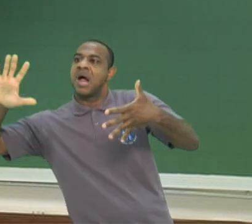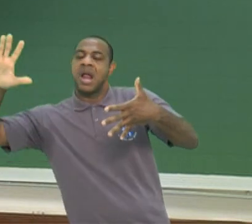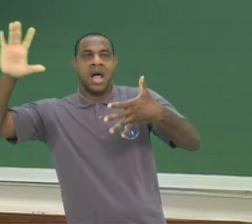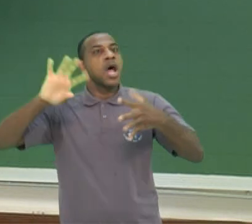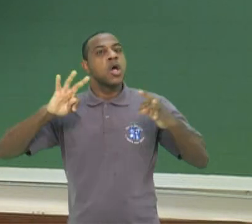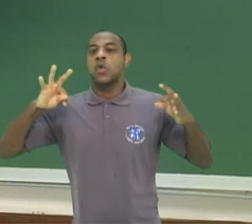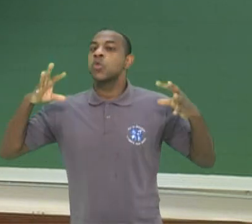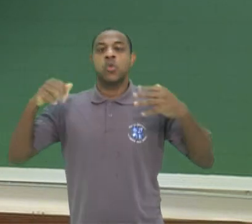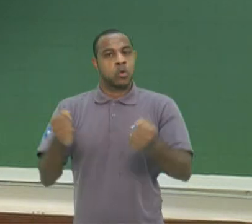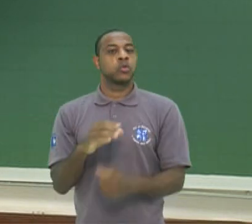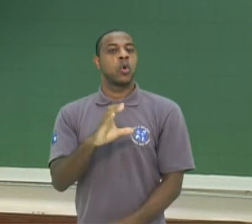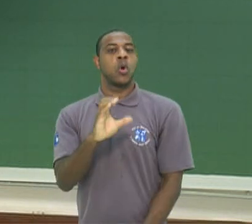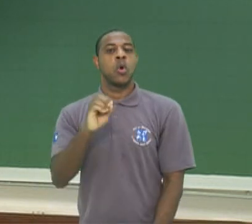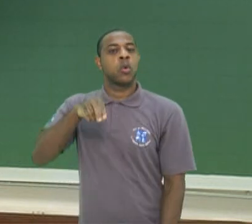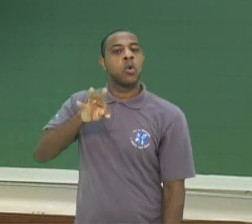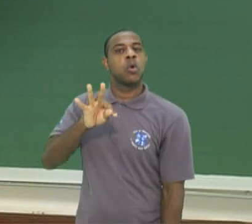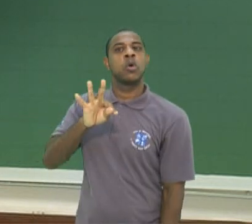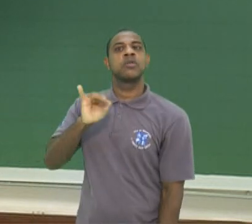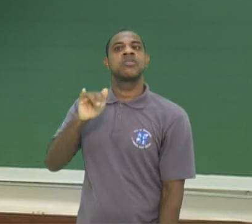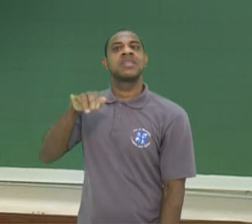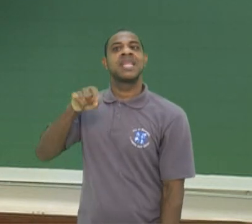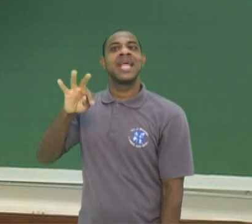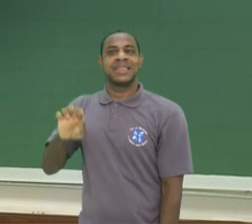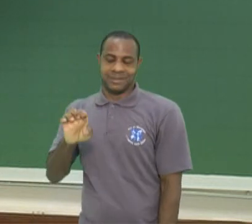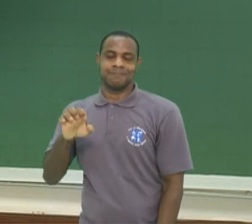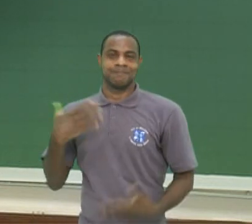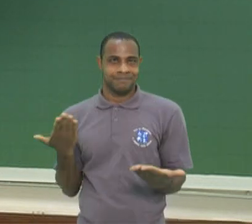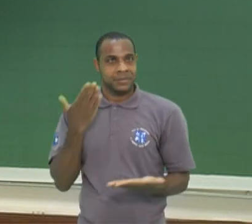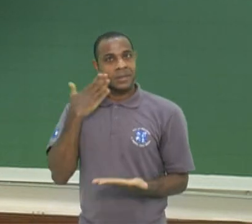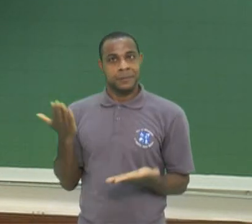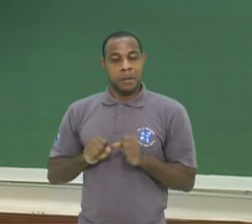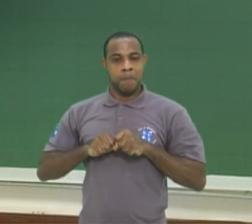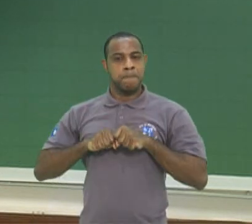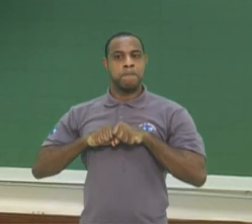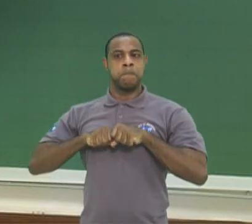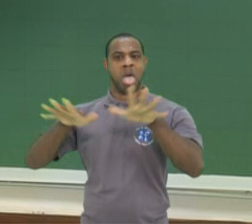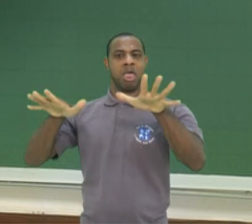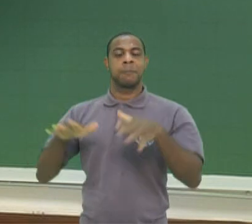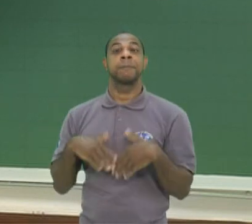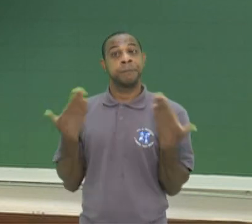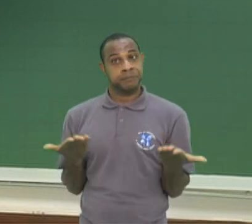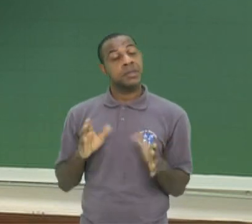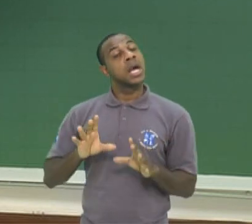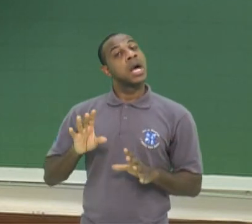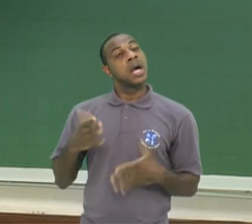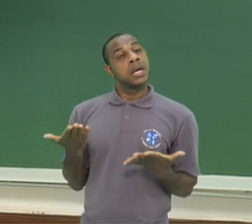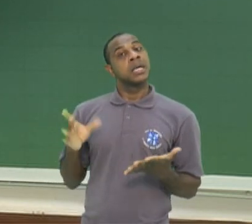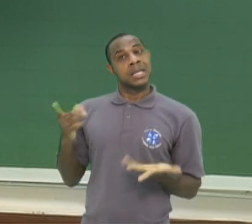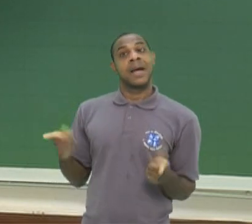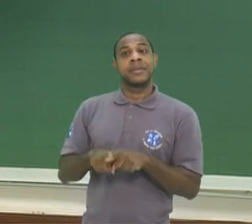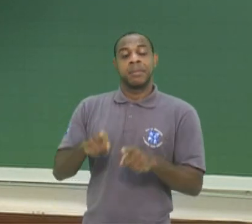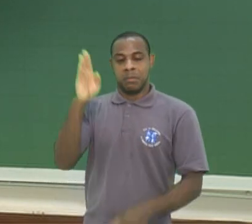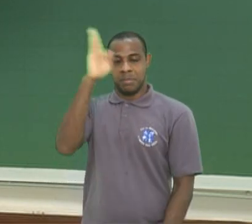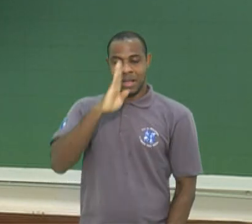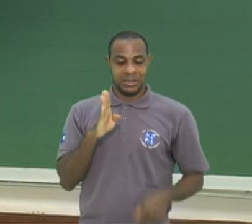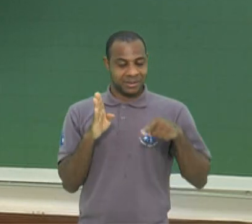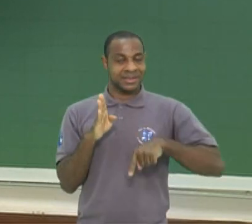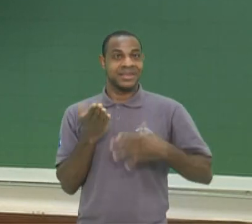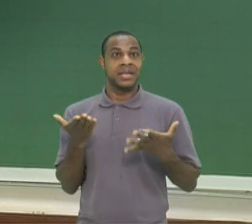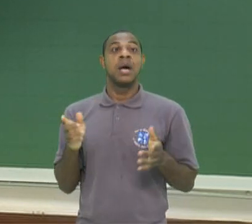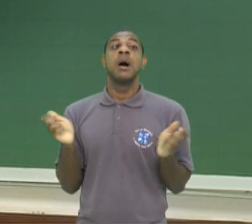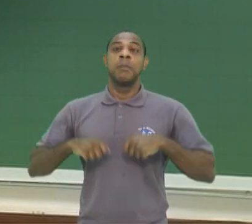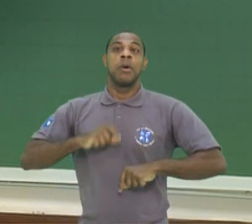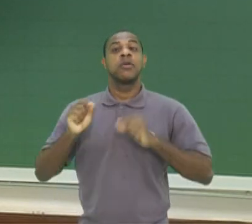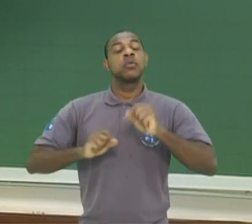afetado por esse novo vírus que nós estamos percebendo. E que, claro, como exemplo brasileiro, a gente pode